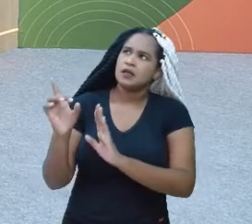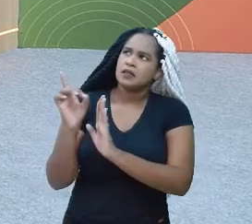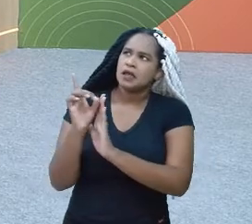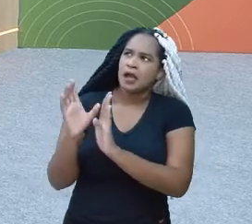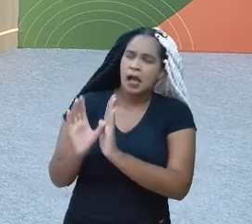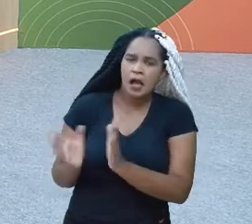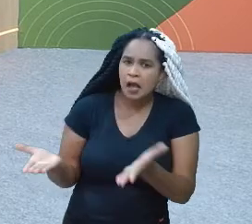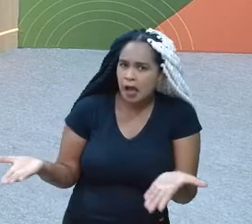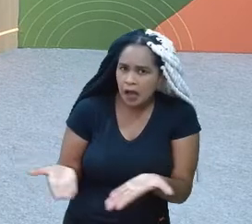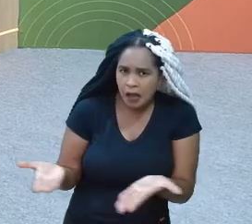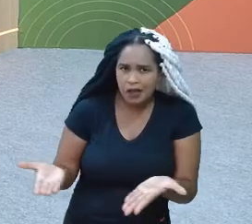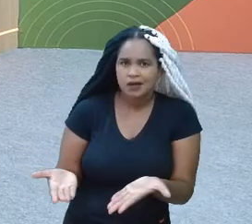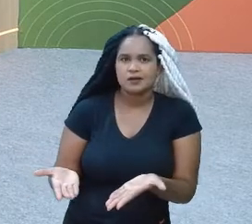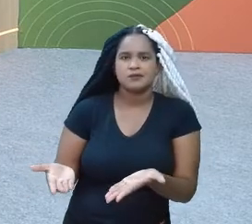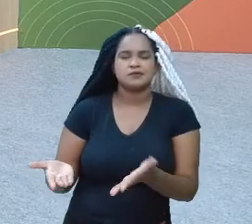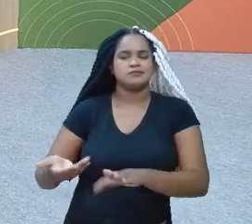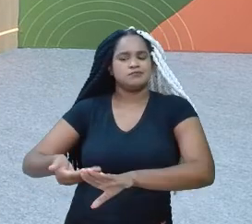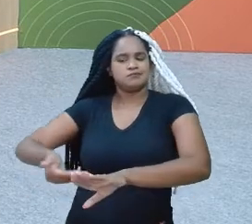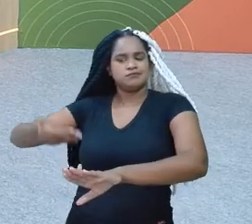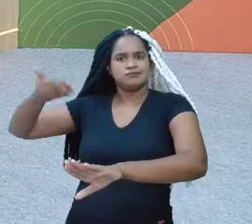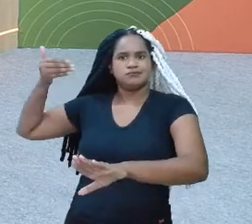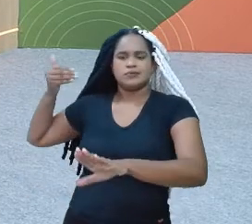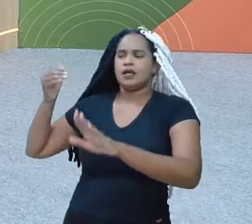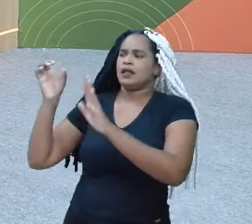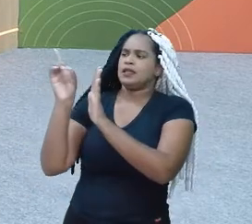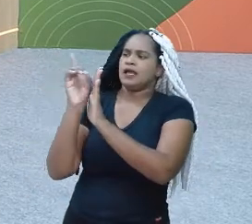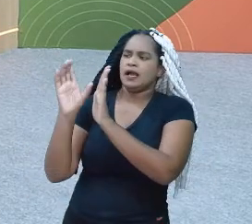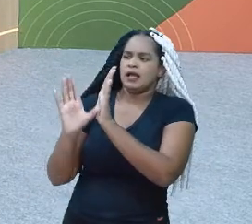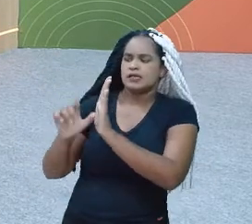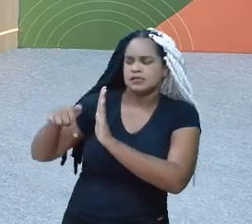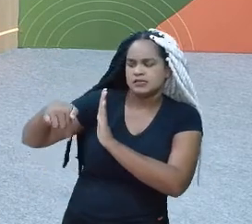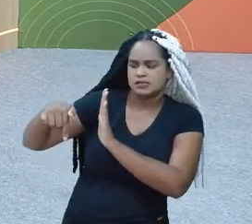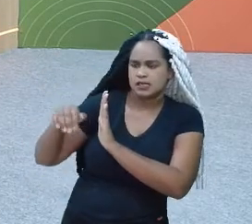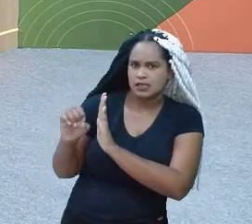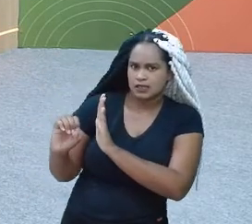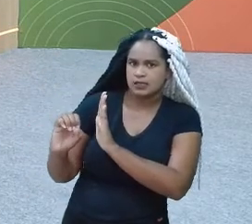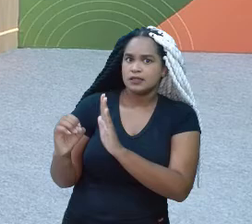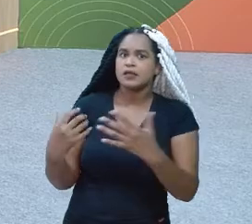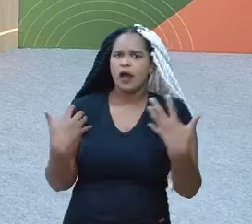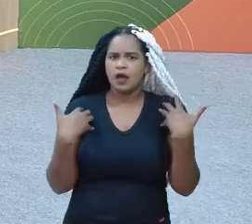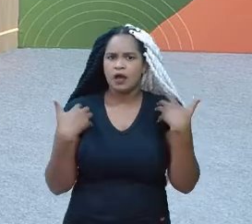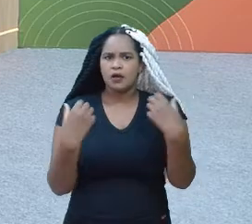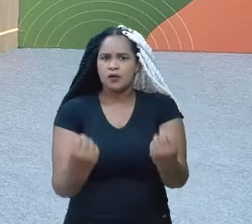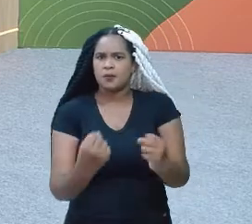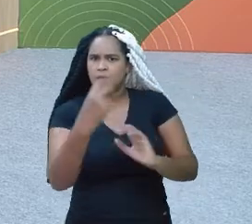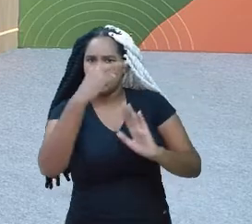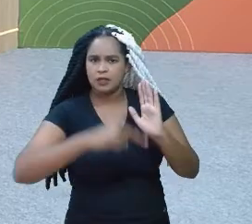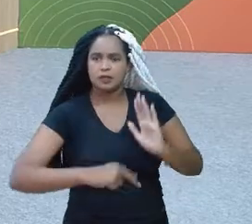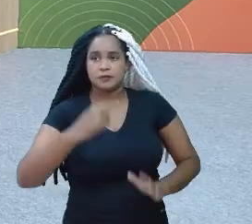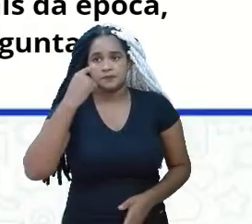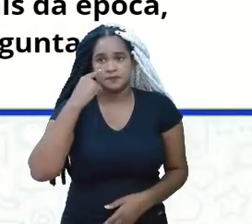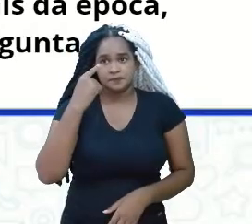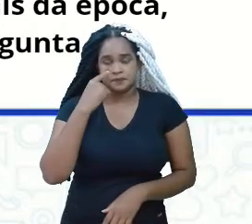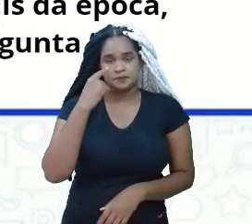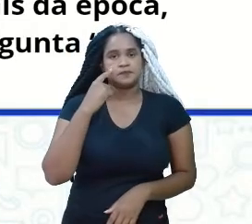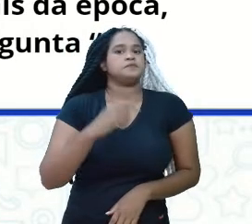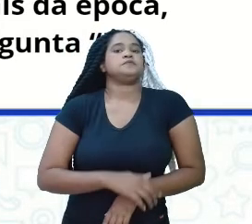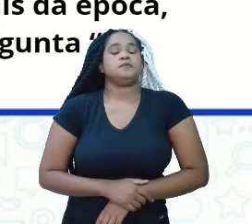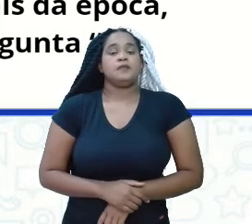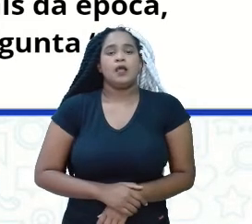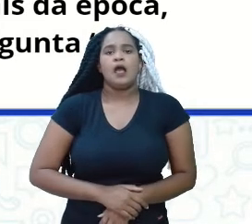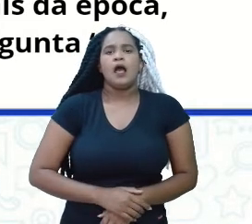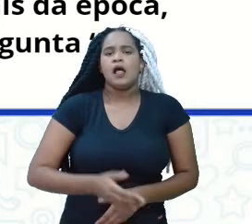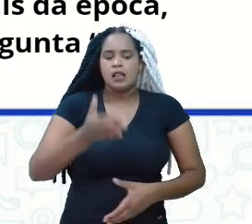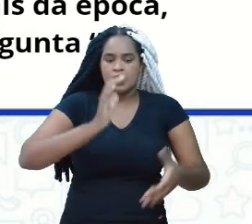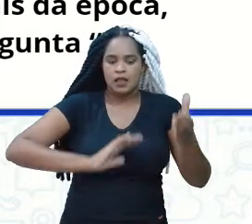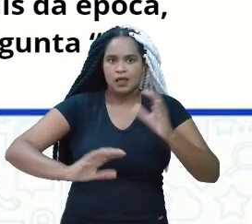atual, não é de uma década atual, mas é da década de 70. Vamos ler? Essa nossa lenda urbana mais ilustre, a